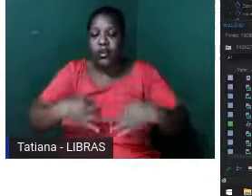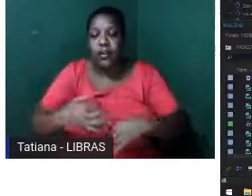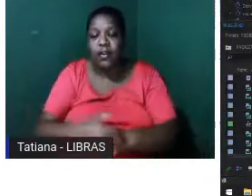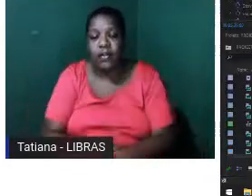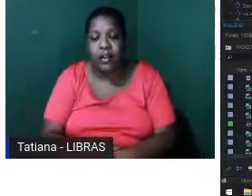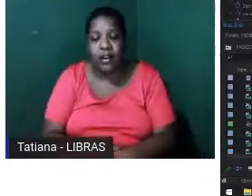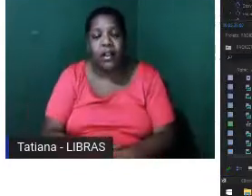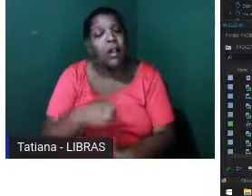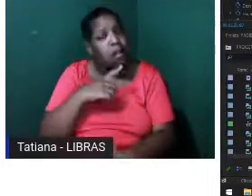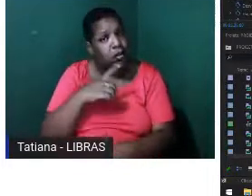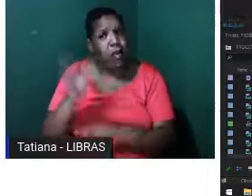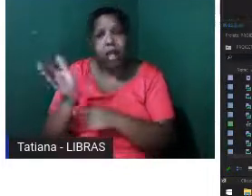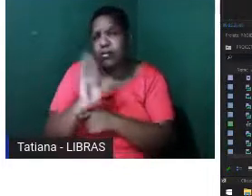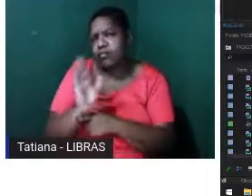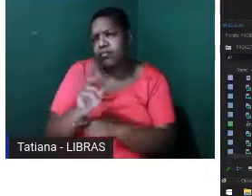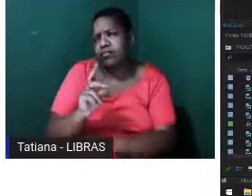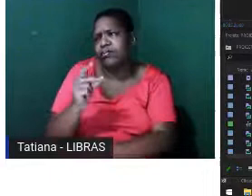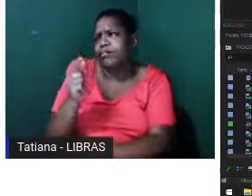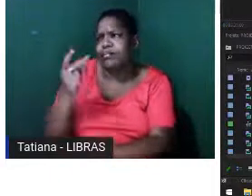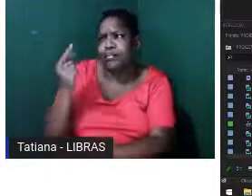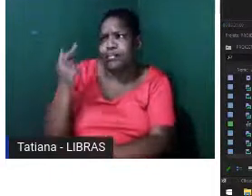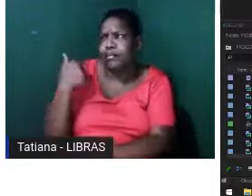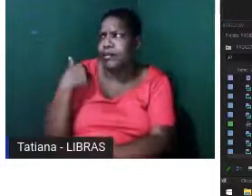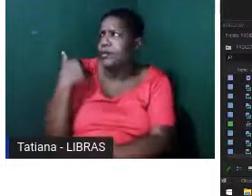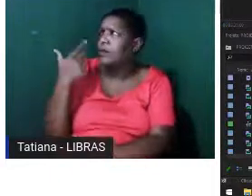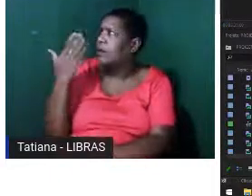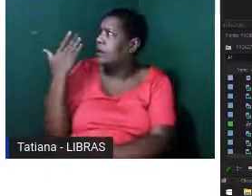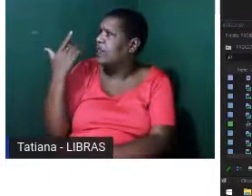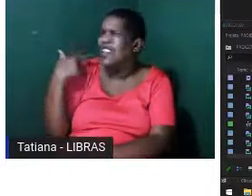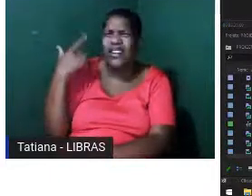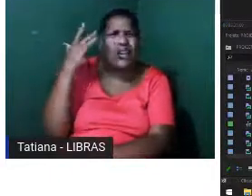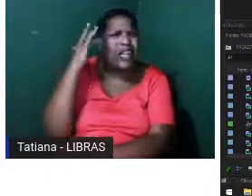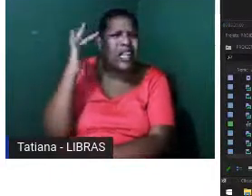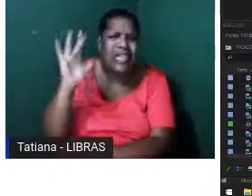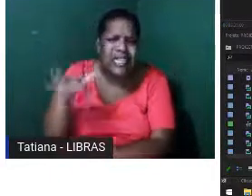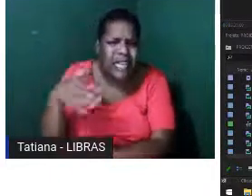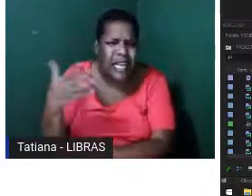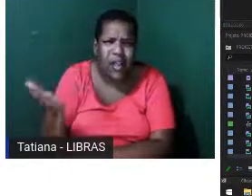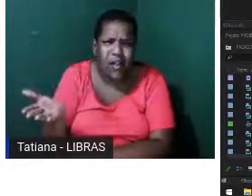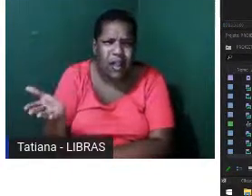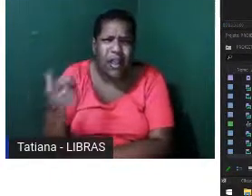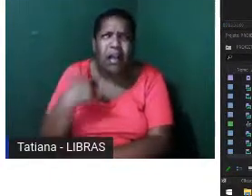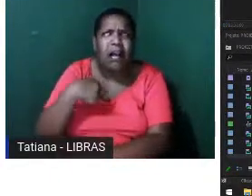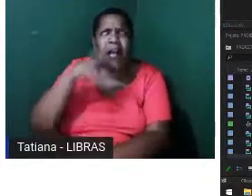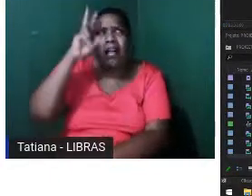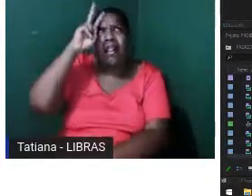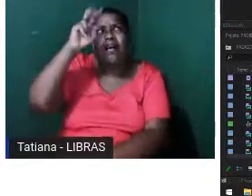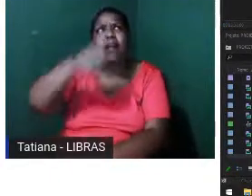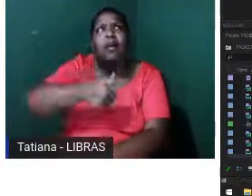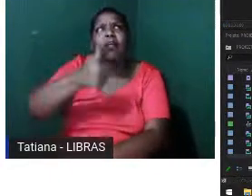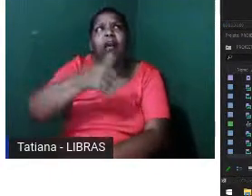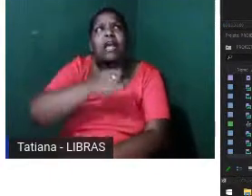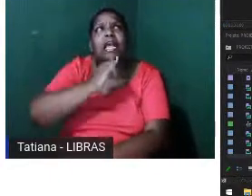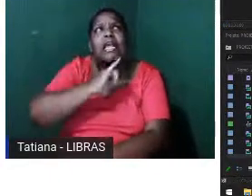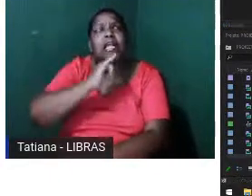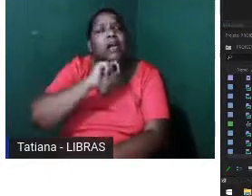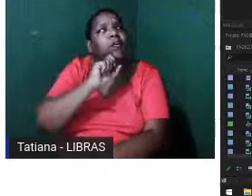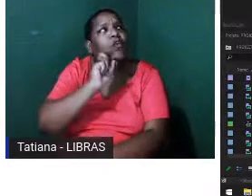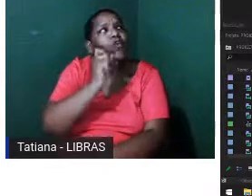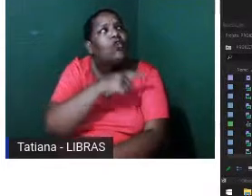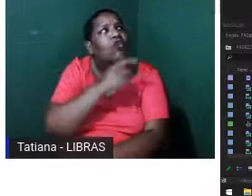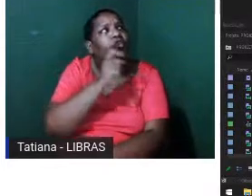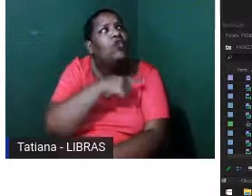está no cinema há tanto tempo que eu nem sei mais lembrar o primeiro exemplo disso aqui